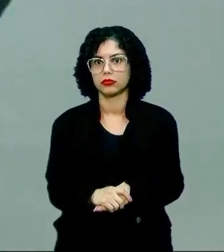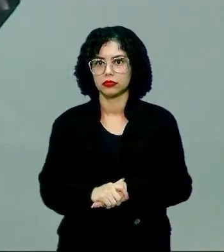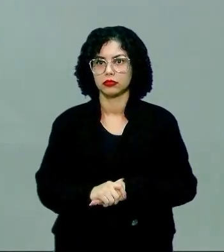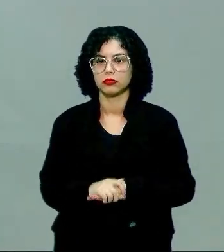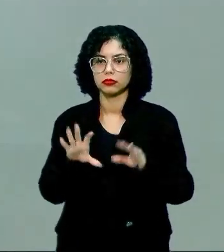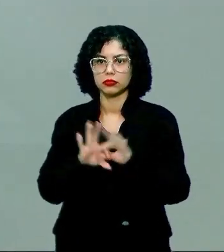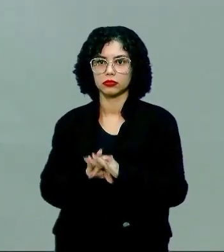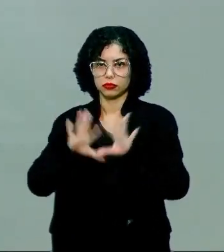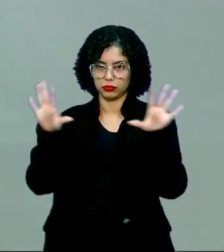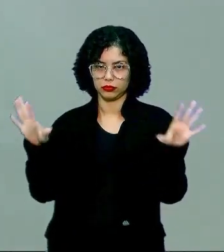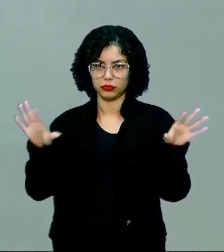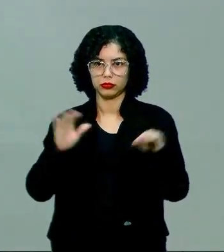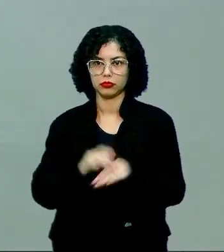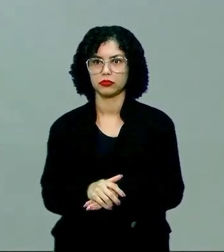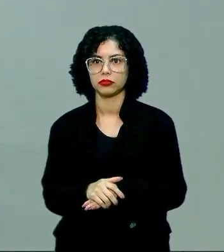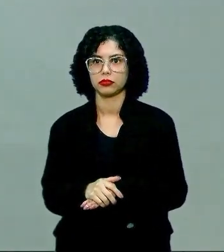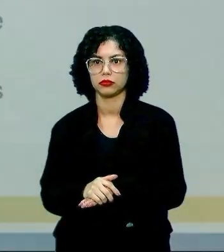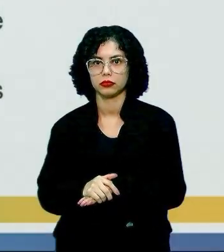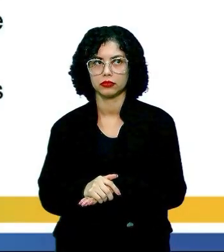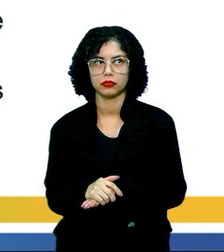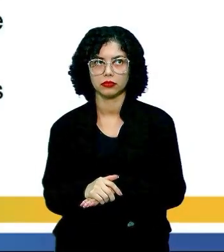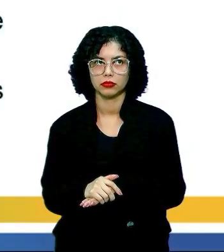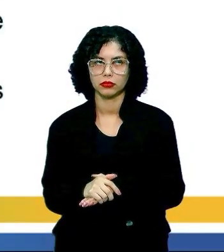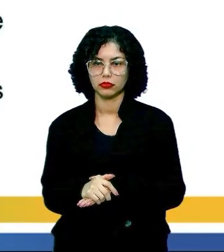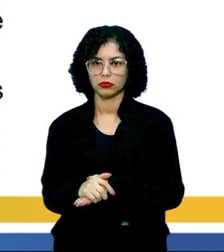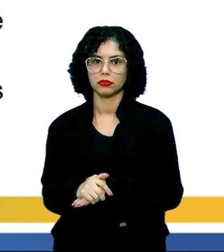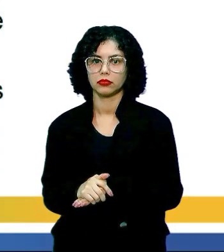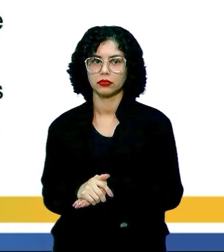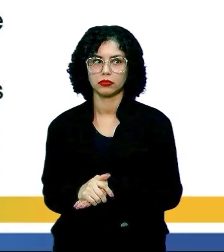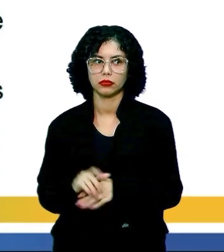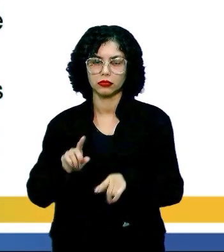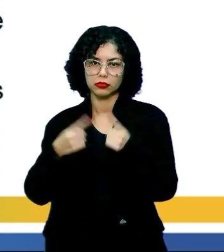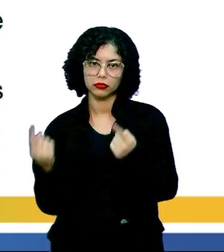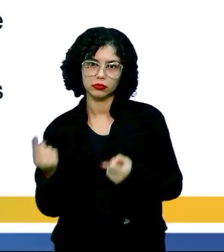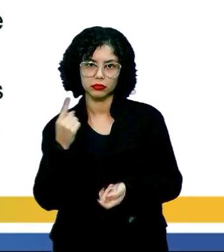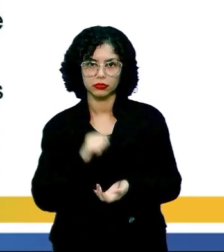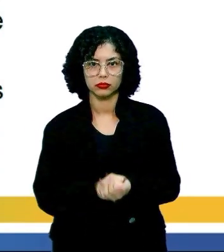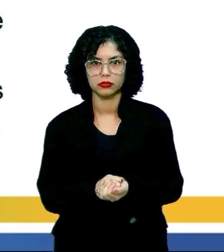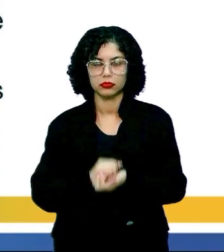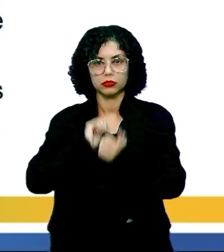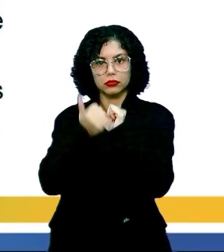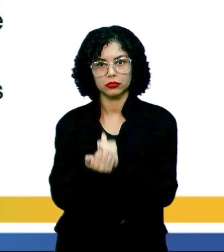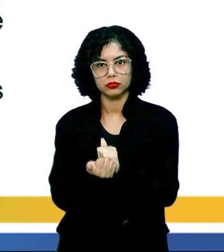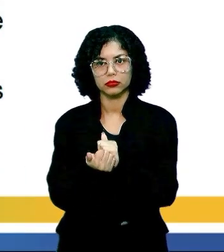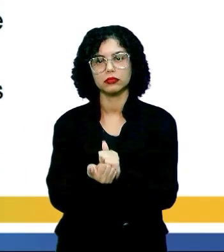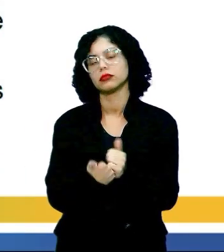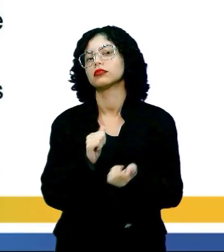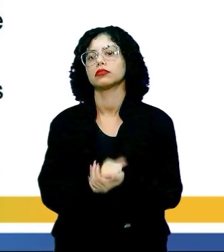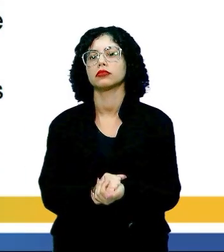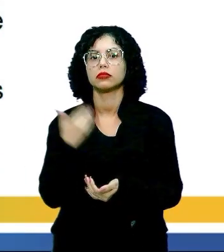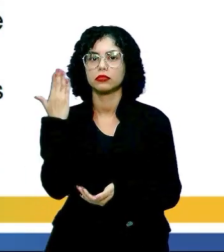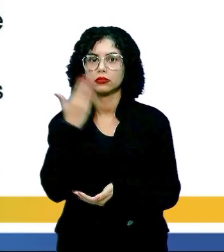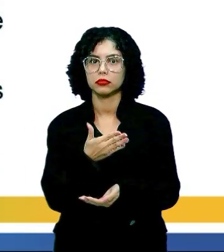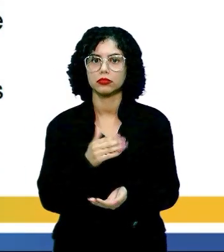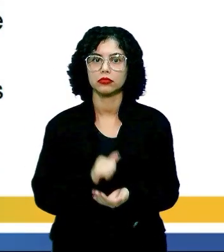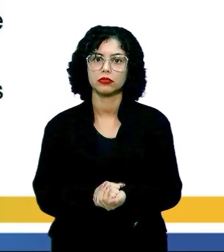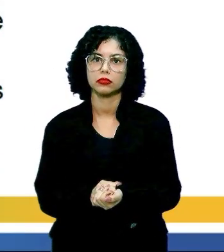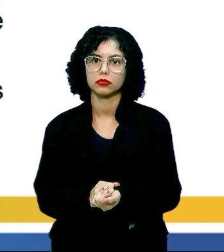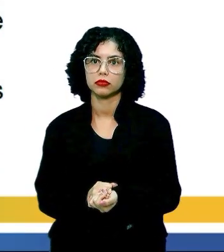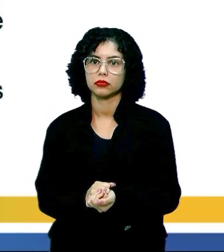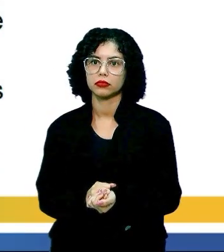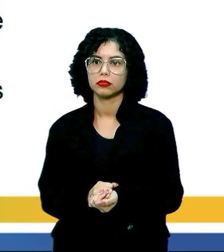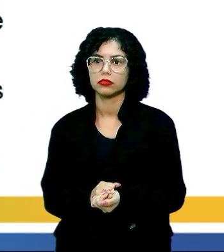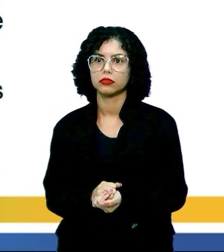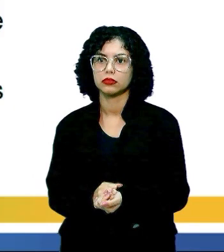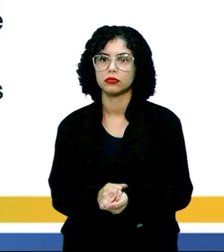Liberdade Liberdade essa é o lema vamos para mais uma direcionamento nos